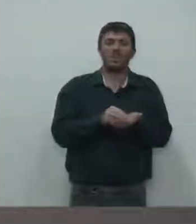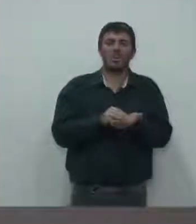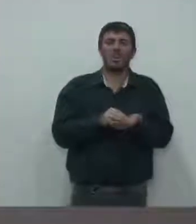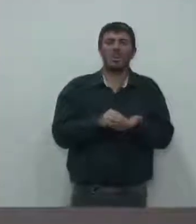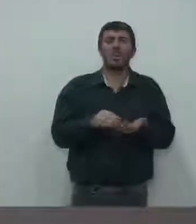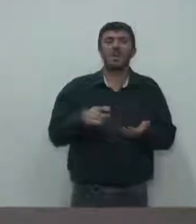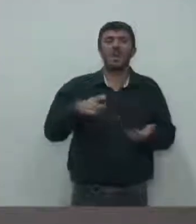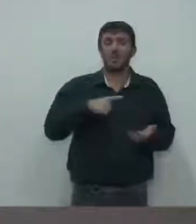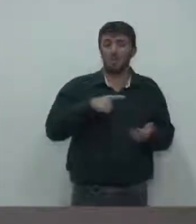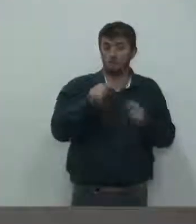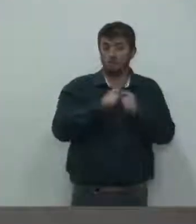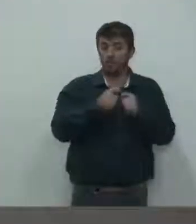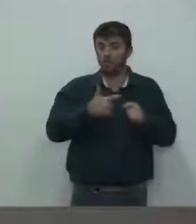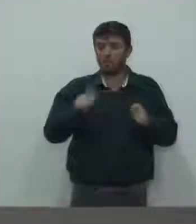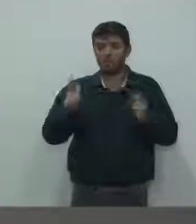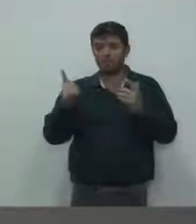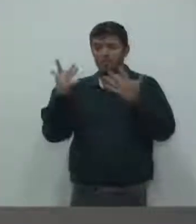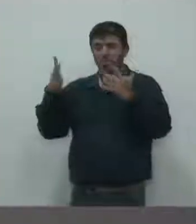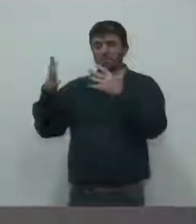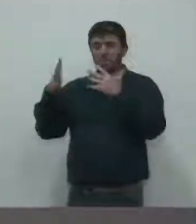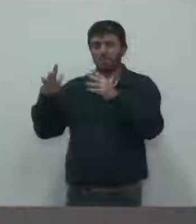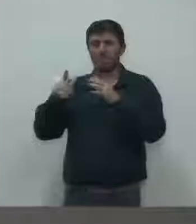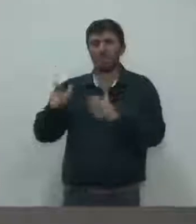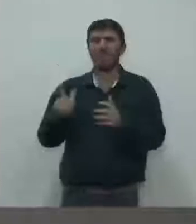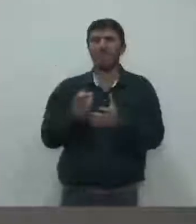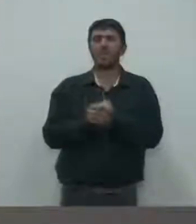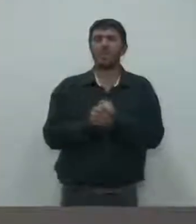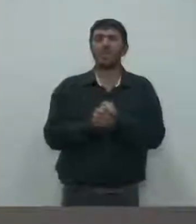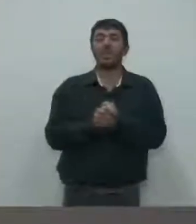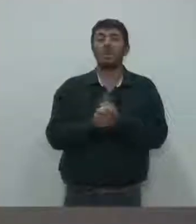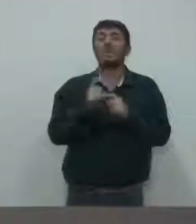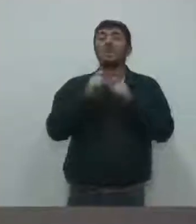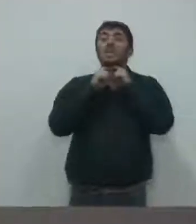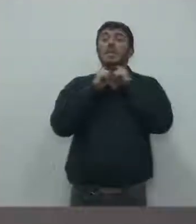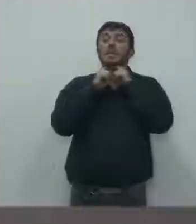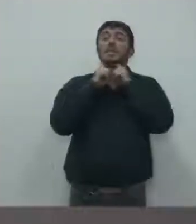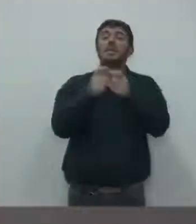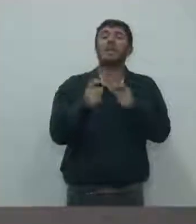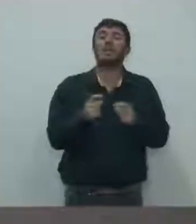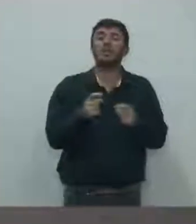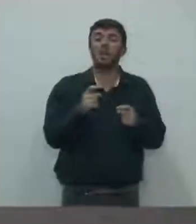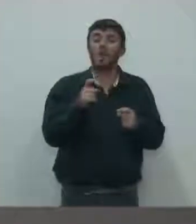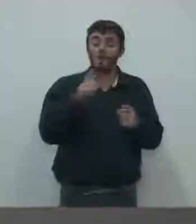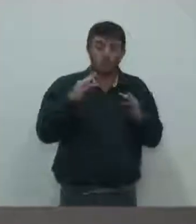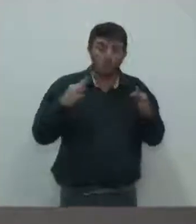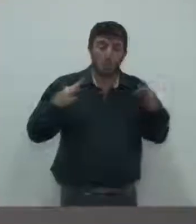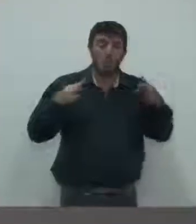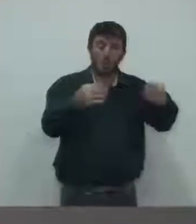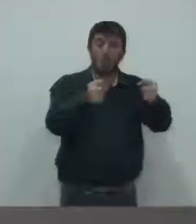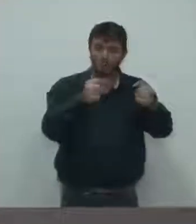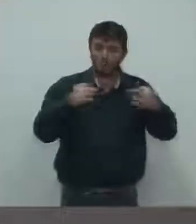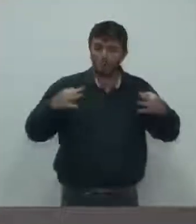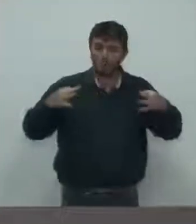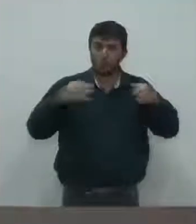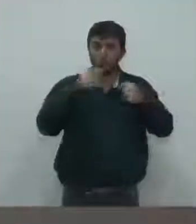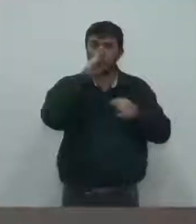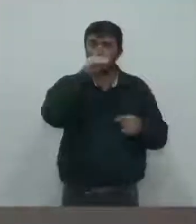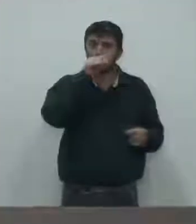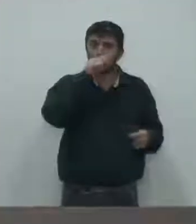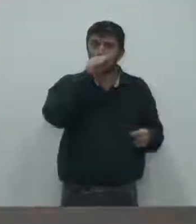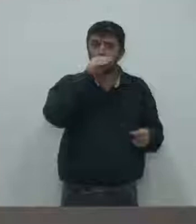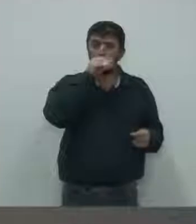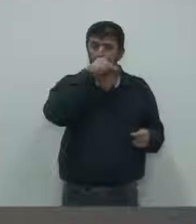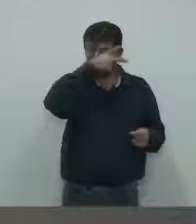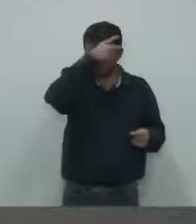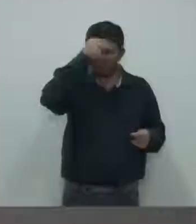nessa experiência de 3 anos, nenhum dos funcionários da prefeitura me negou a informação. Então, tem uma